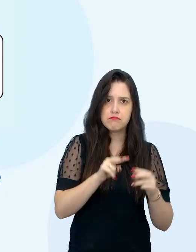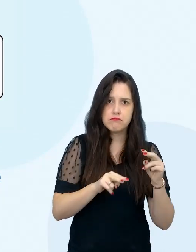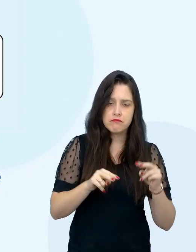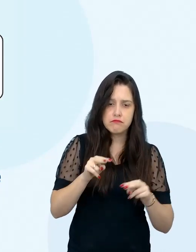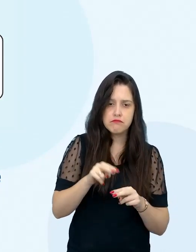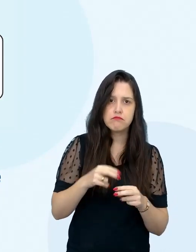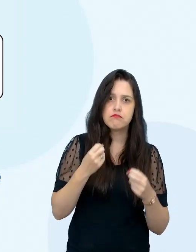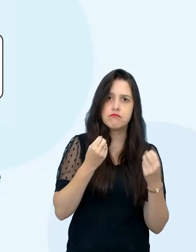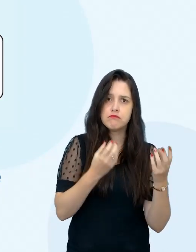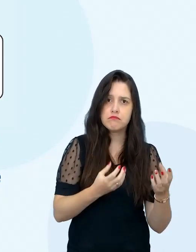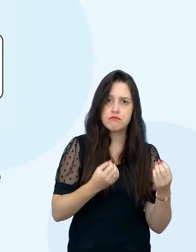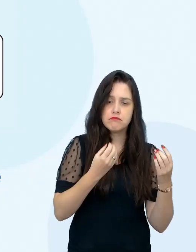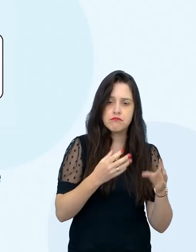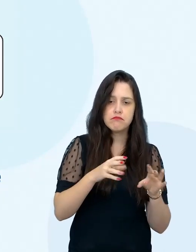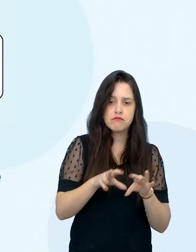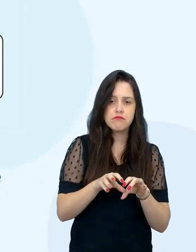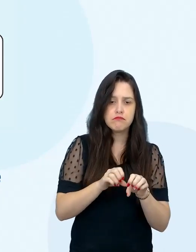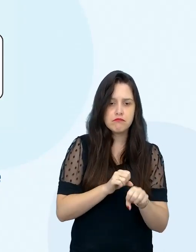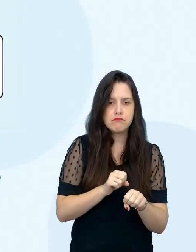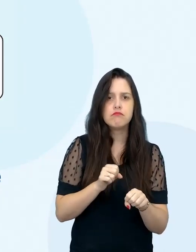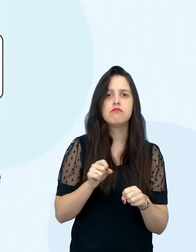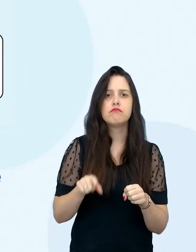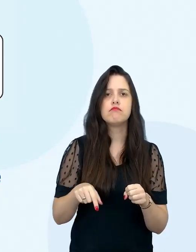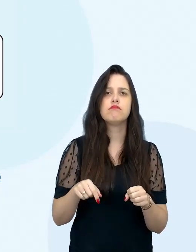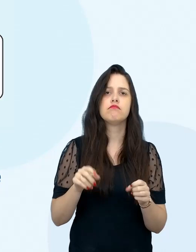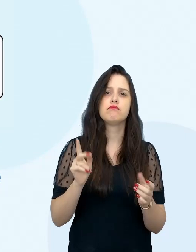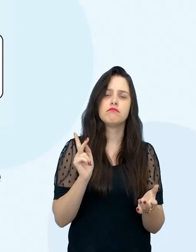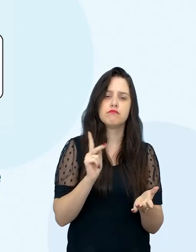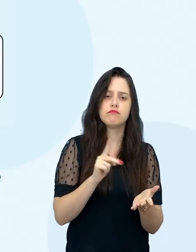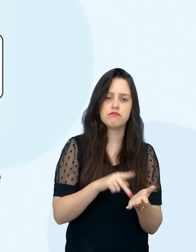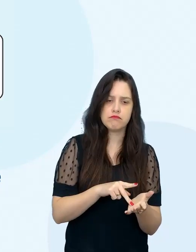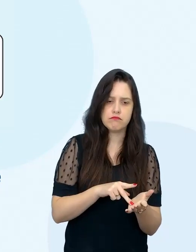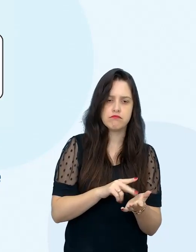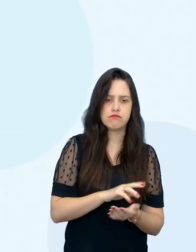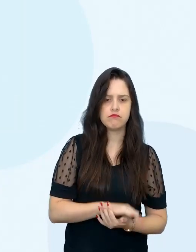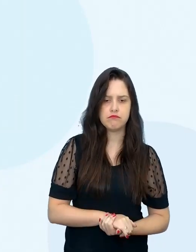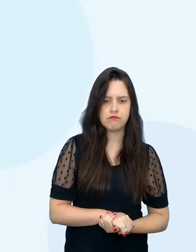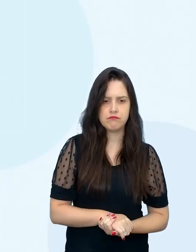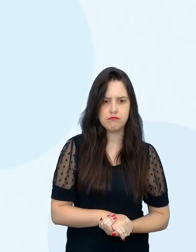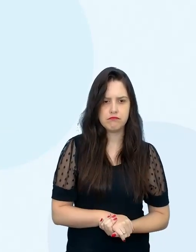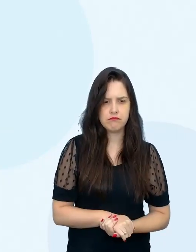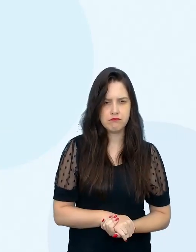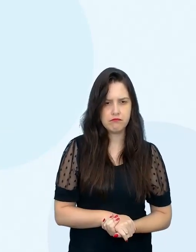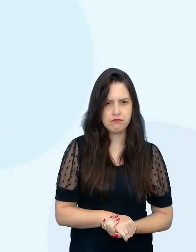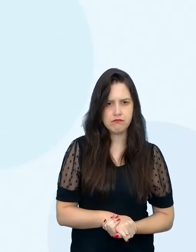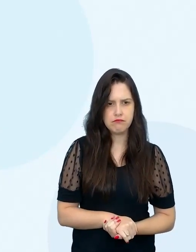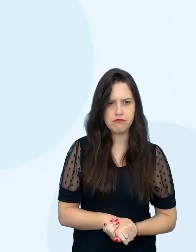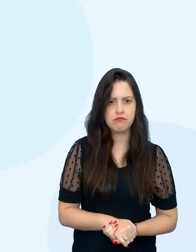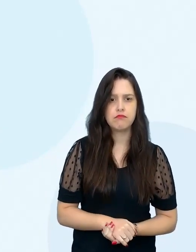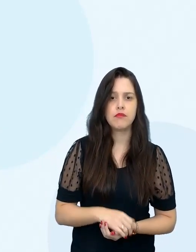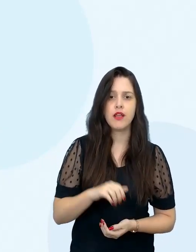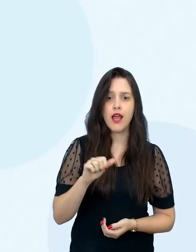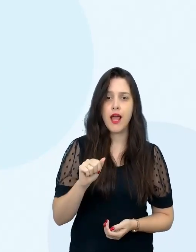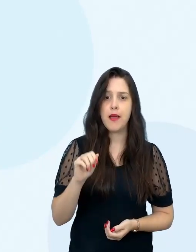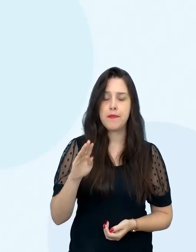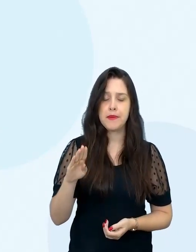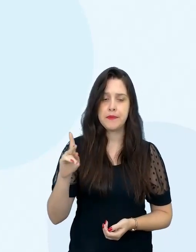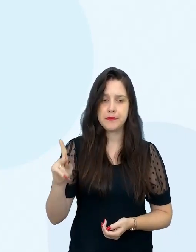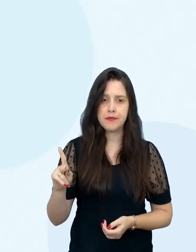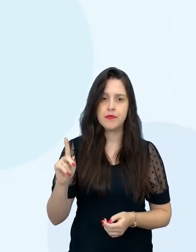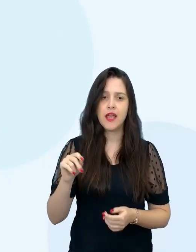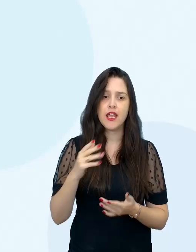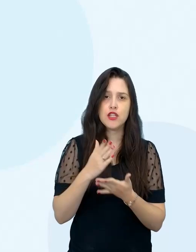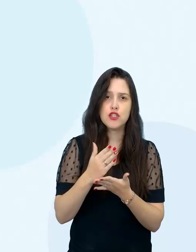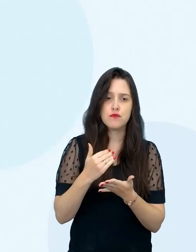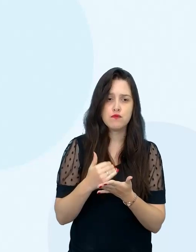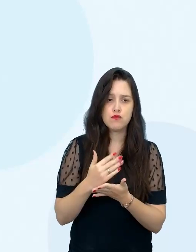minutos de formação no dia 22, que foca em todas as etapas dela. A ABP, ela é